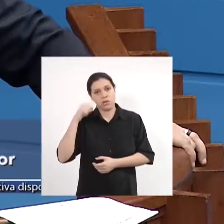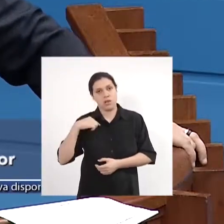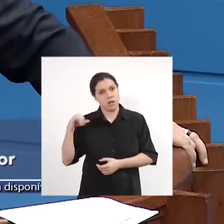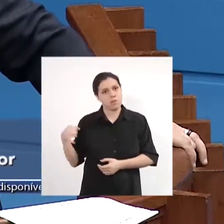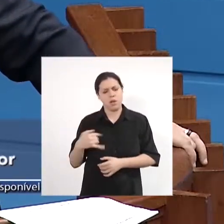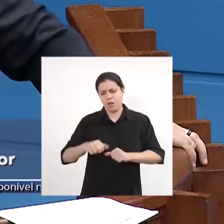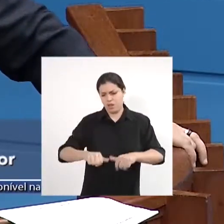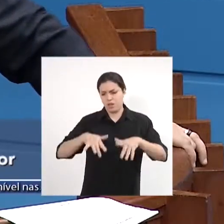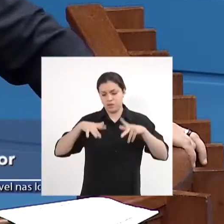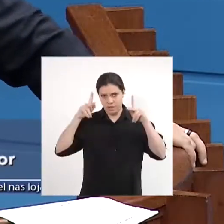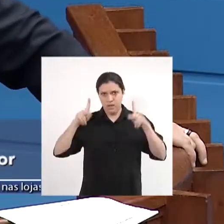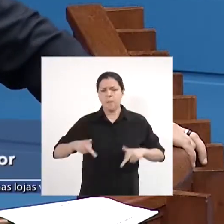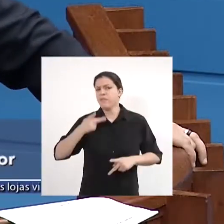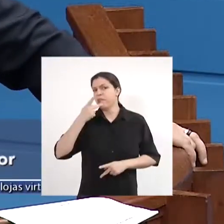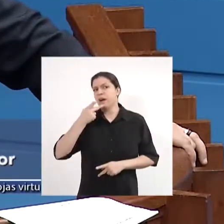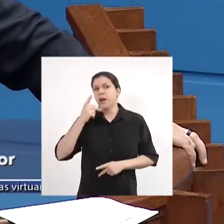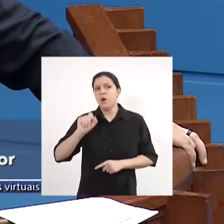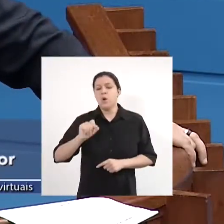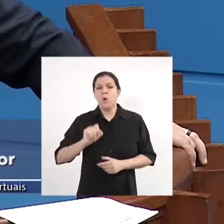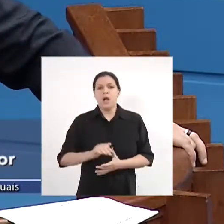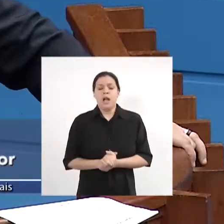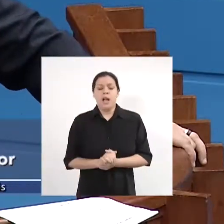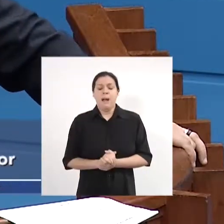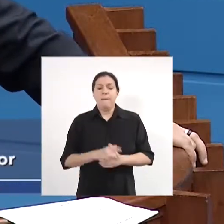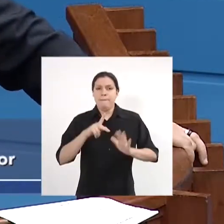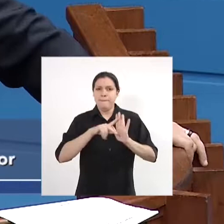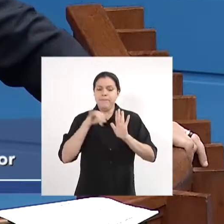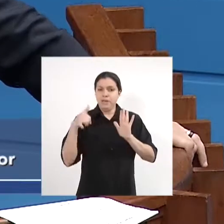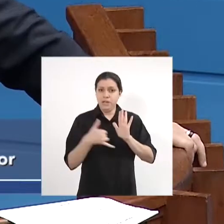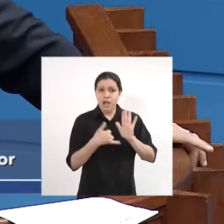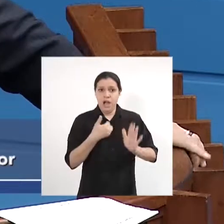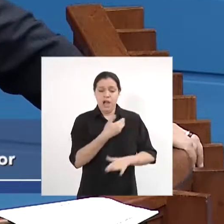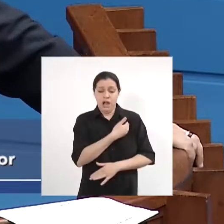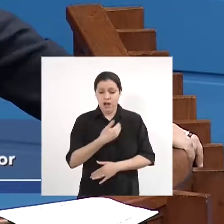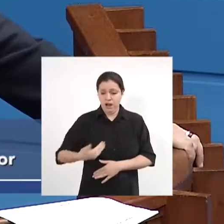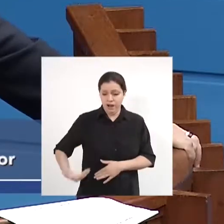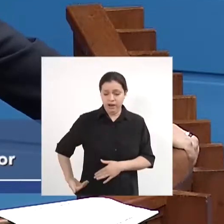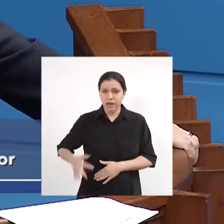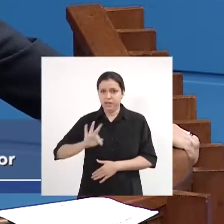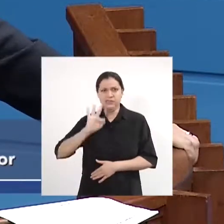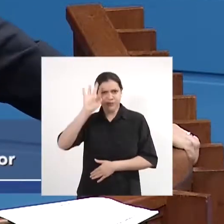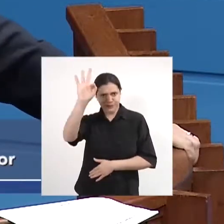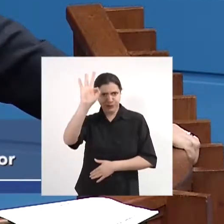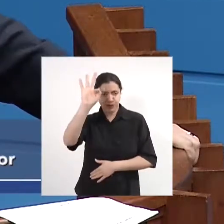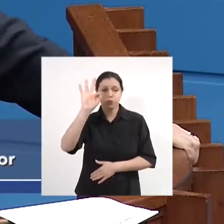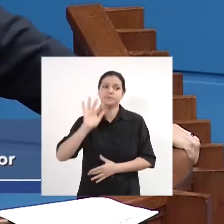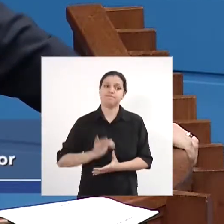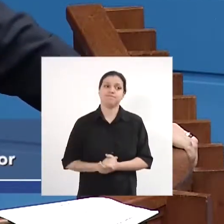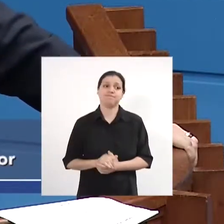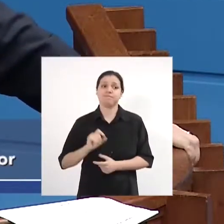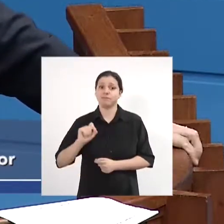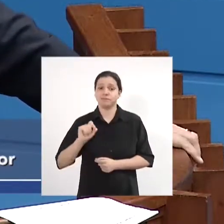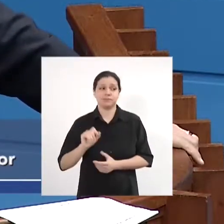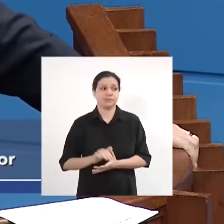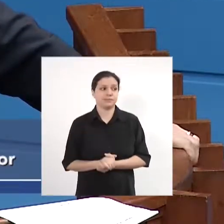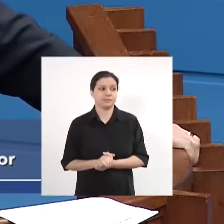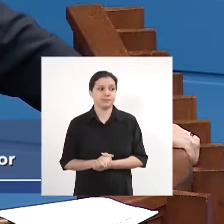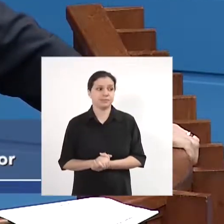audiência pública, de falar que este programa do governo federal, Futurice, ele, na verdade,